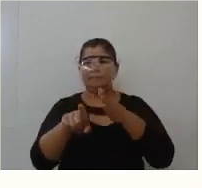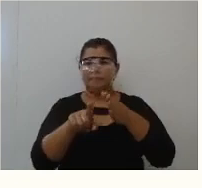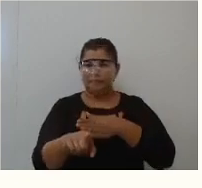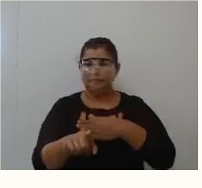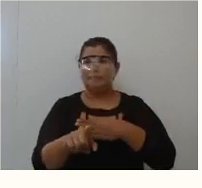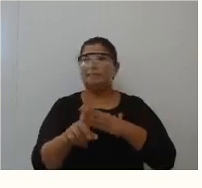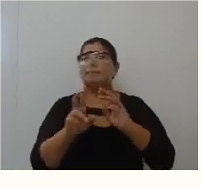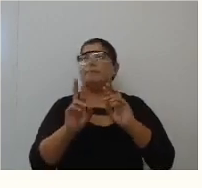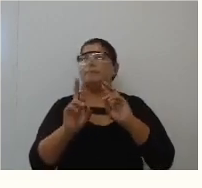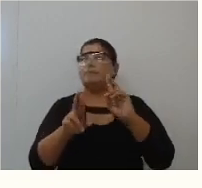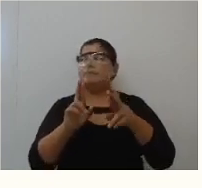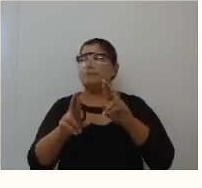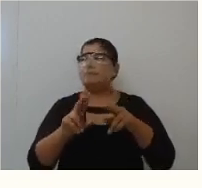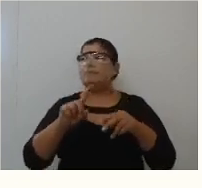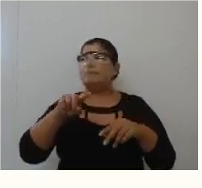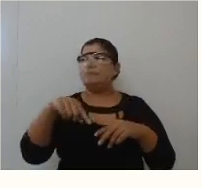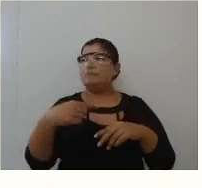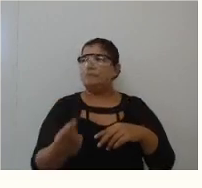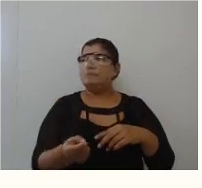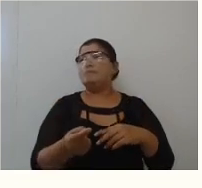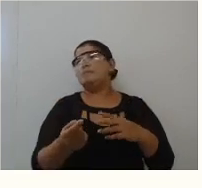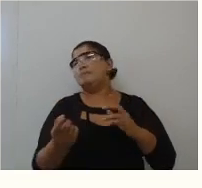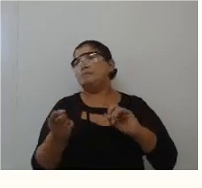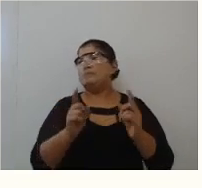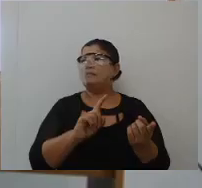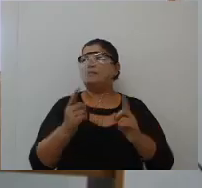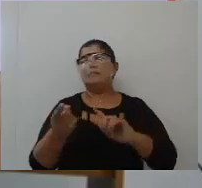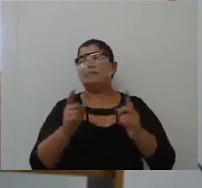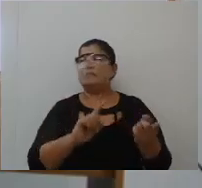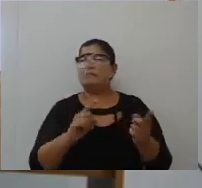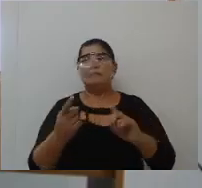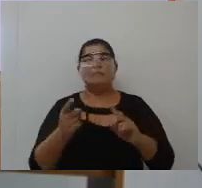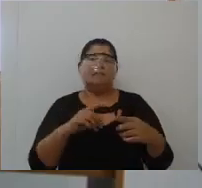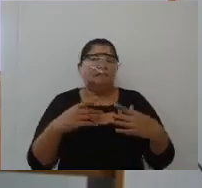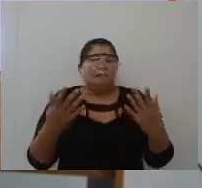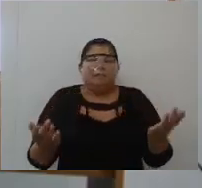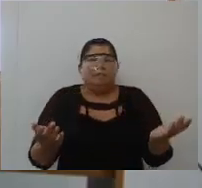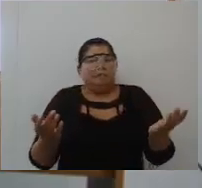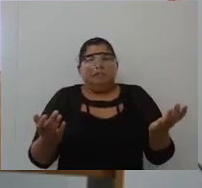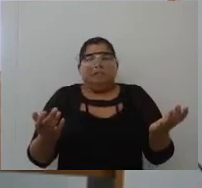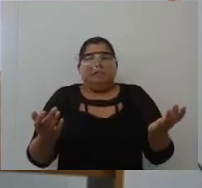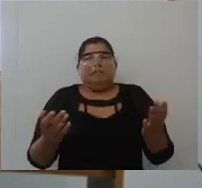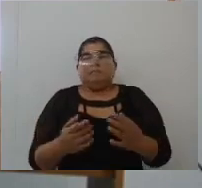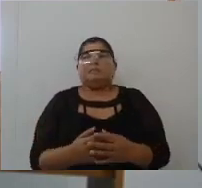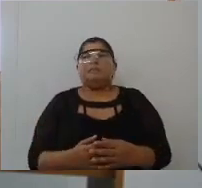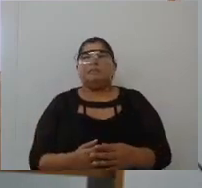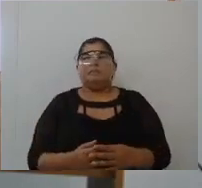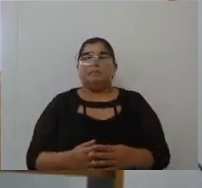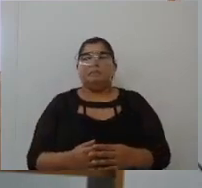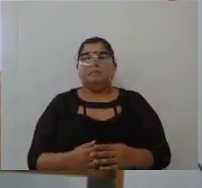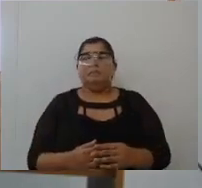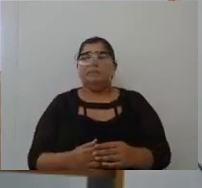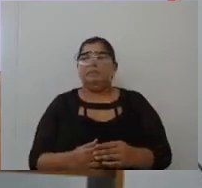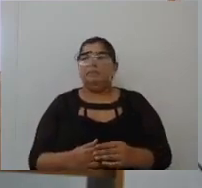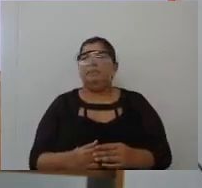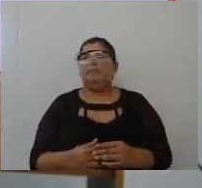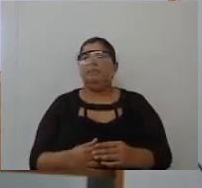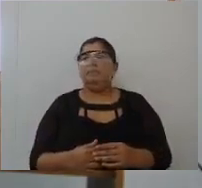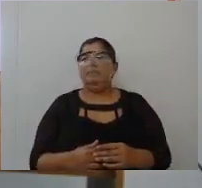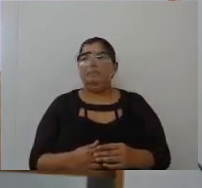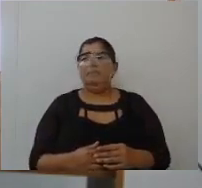agora, tá? E depois eu vou para as questões. Eu posso fazer o contrário também. Como vocês quiserem aí, para mim tá tanto... Posso ir? Então vamos